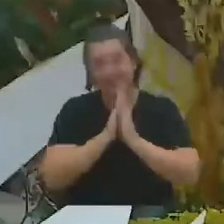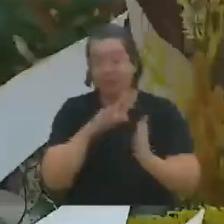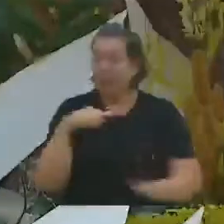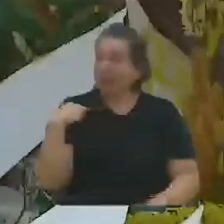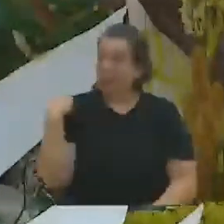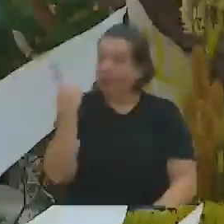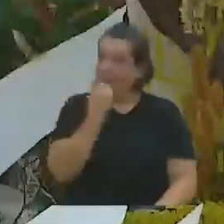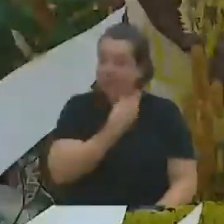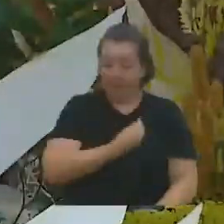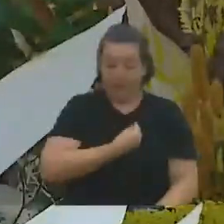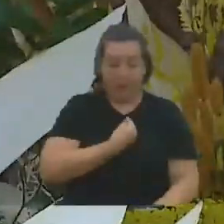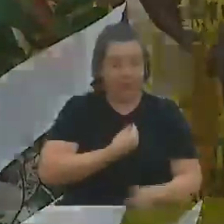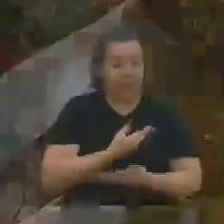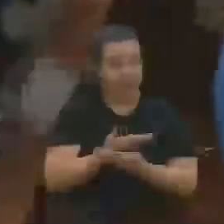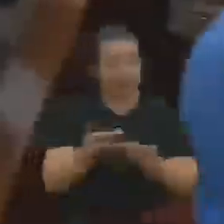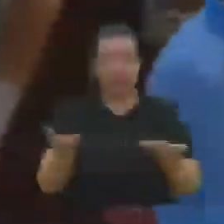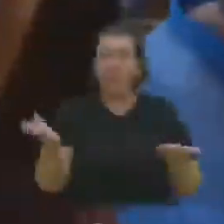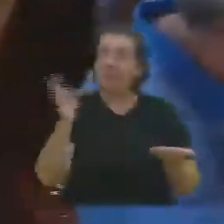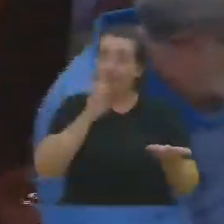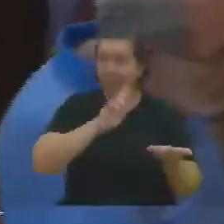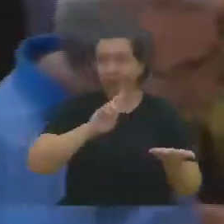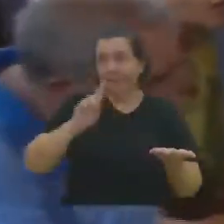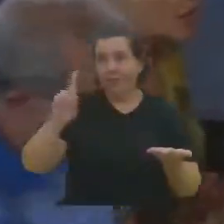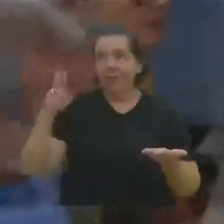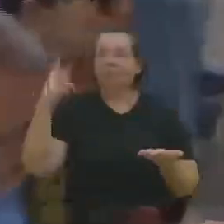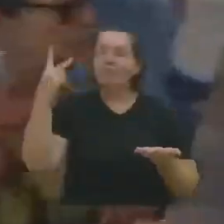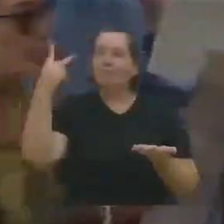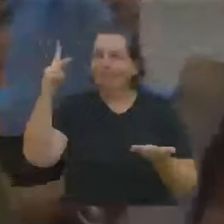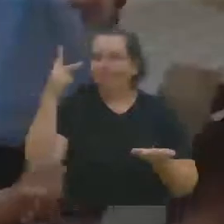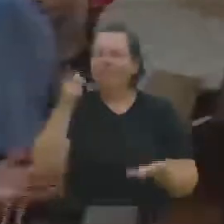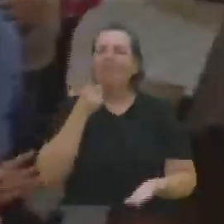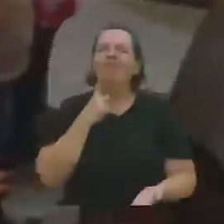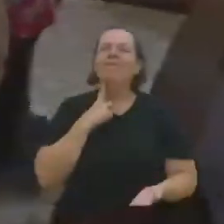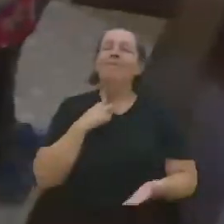bendizer, adorar. Estamos aqui,